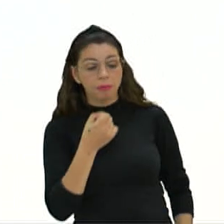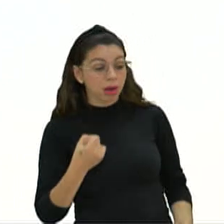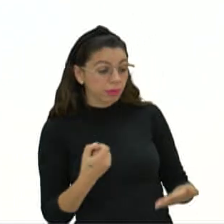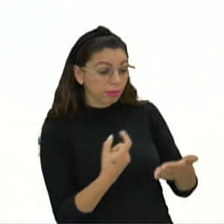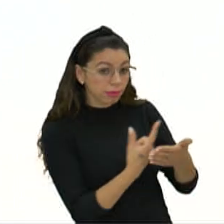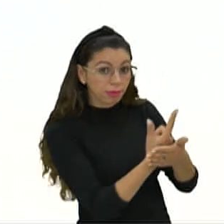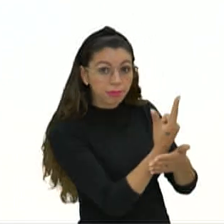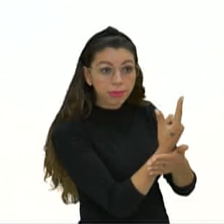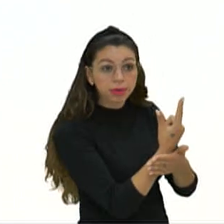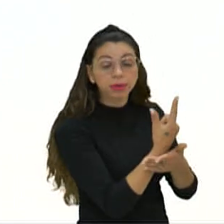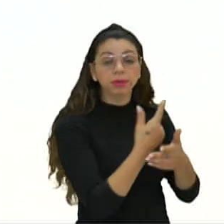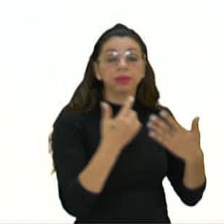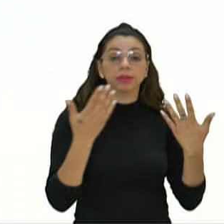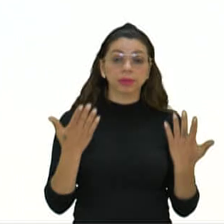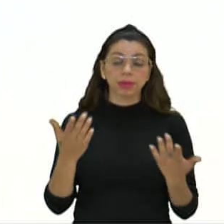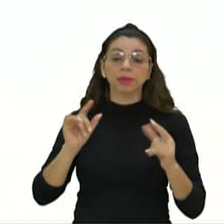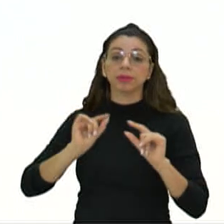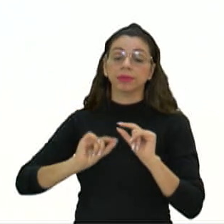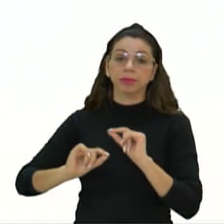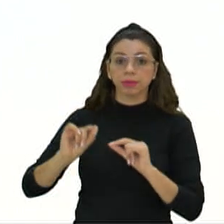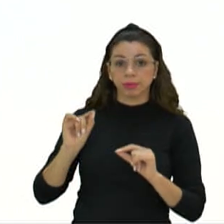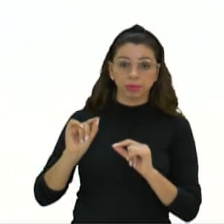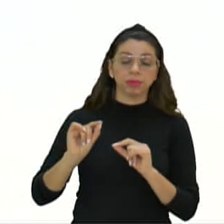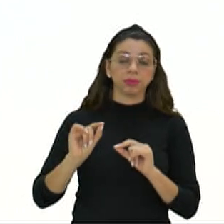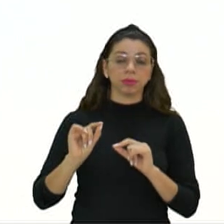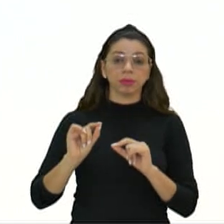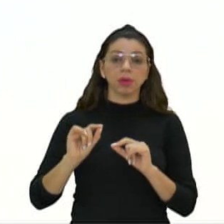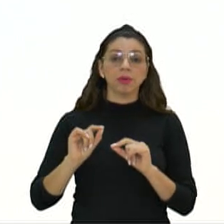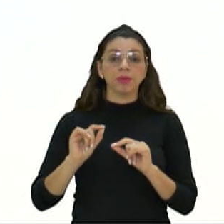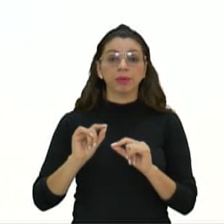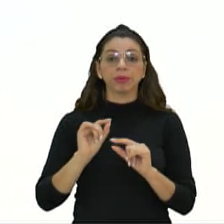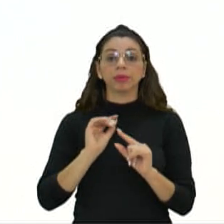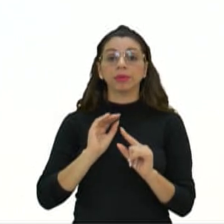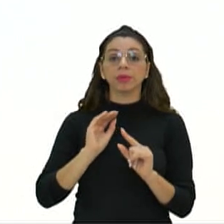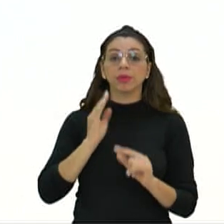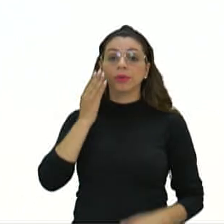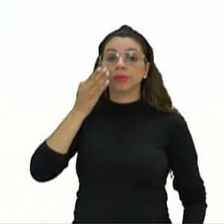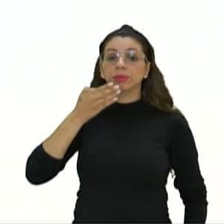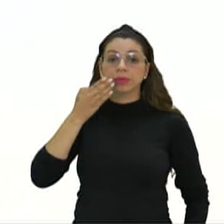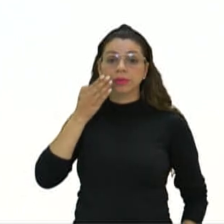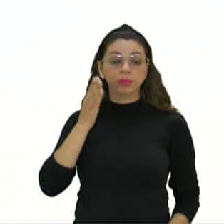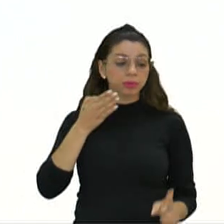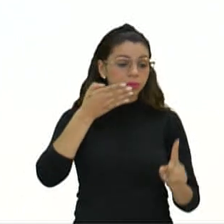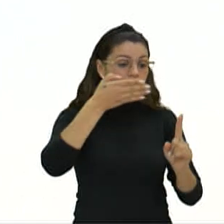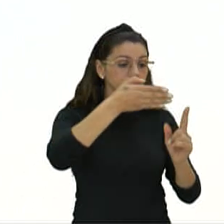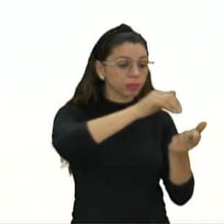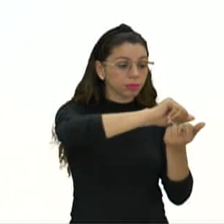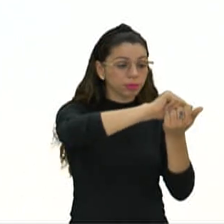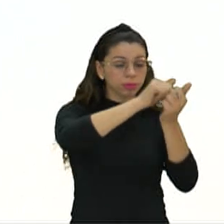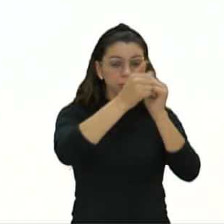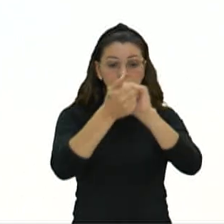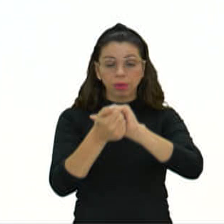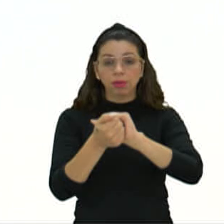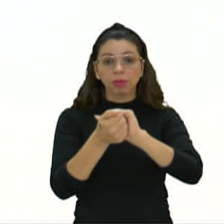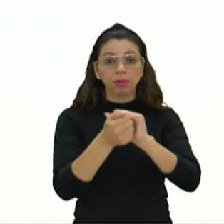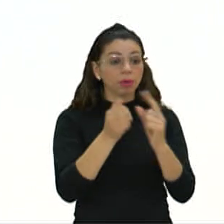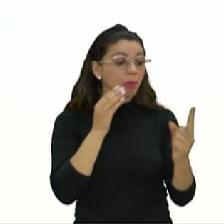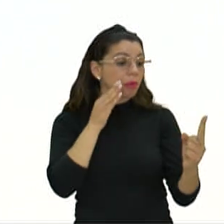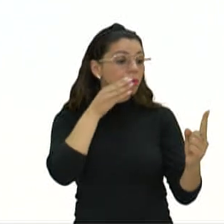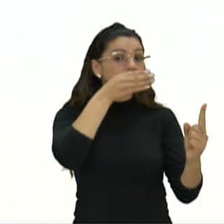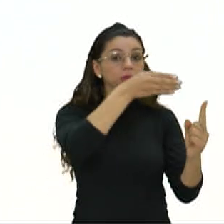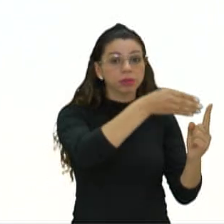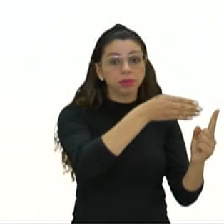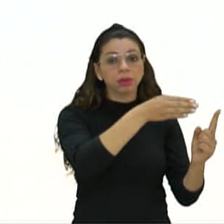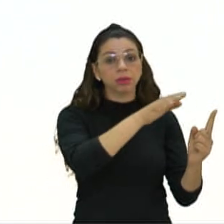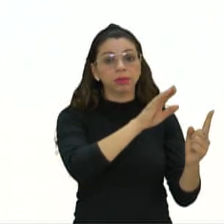Então, assim, ó, no discurso direto tá will. Então, ele vira would, na hora que você passa para o